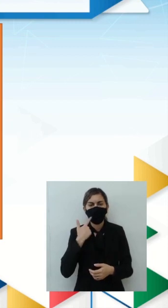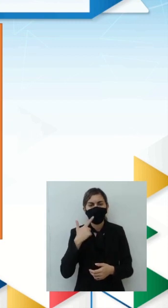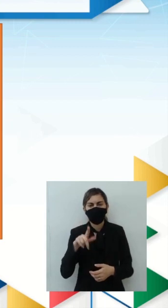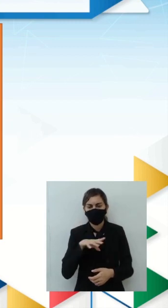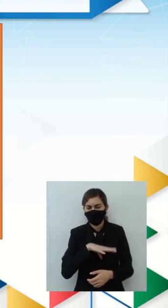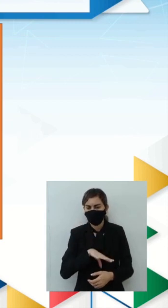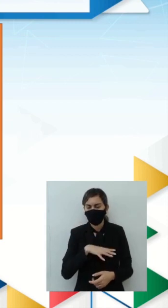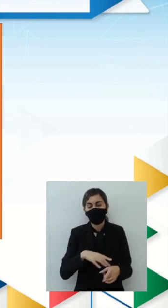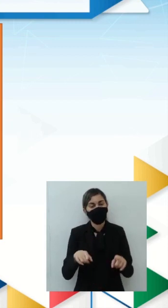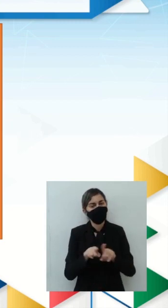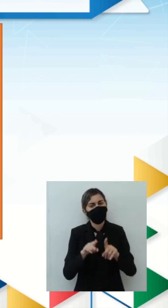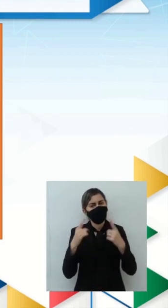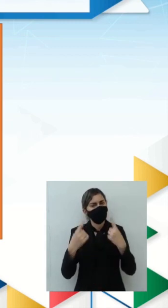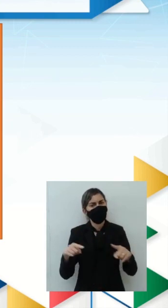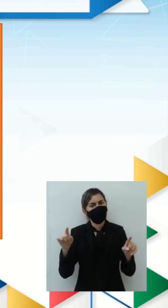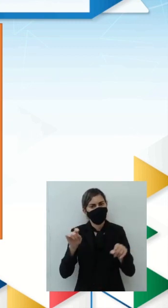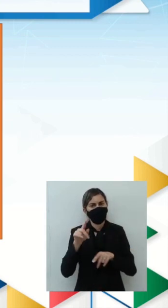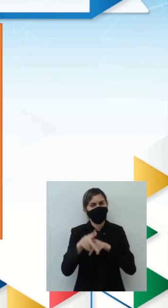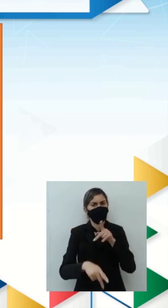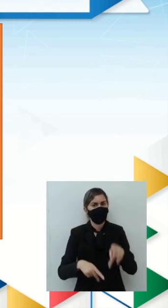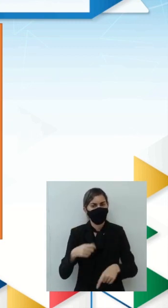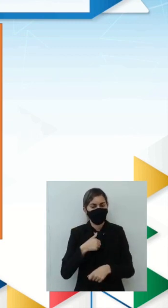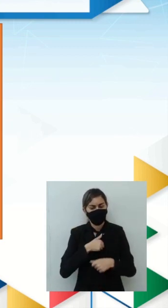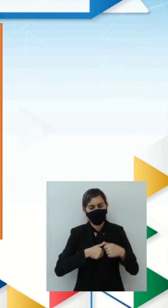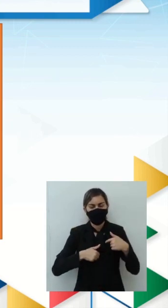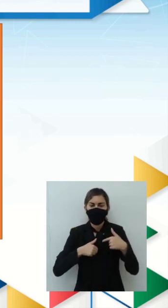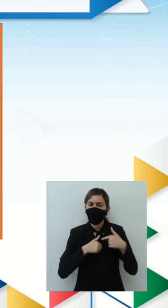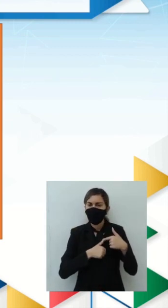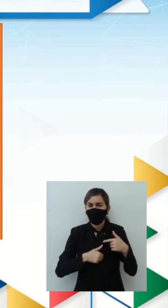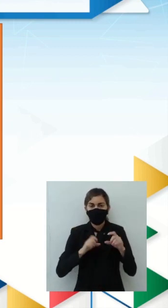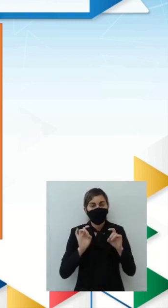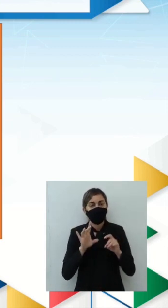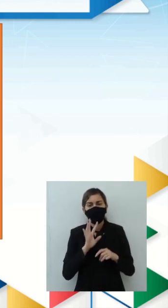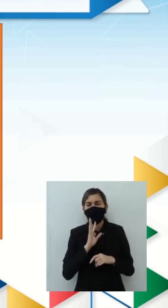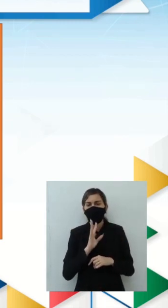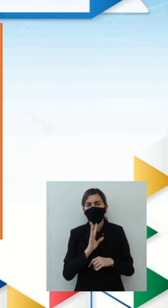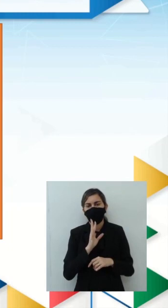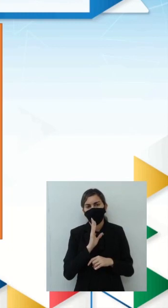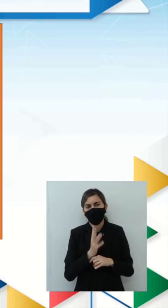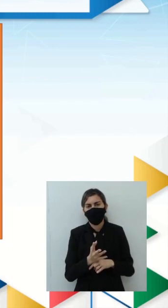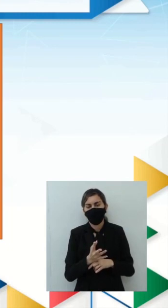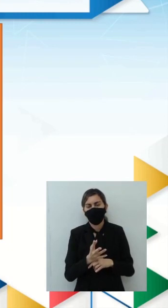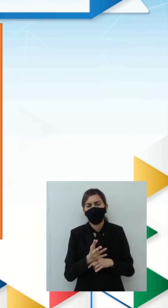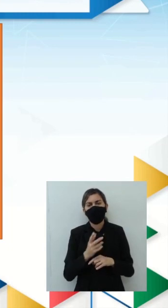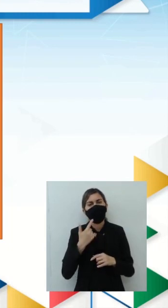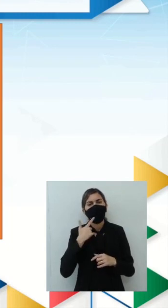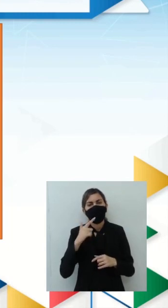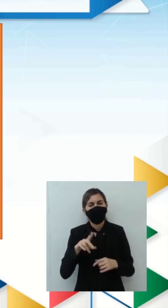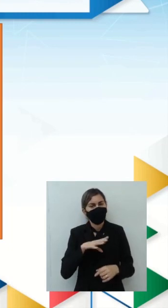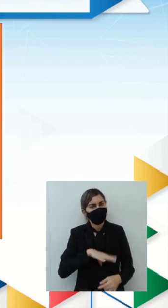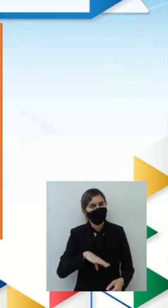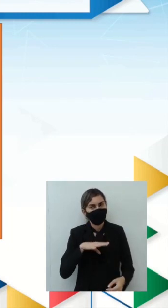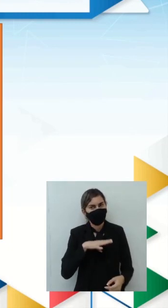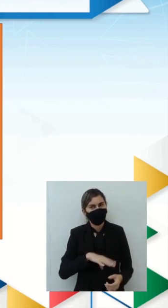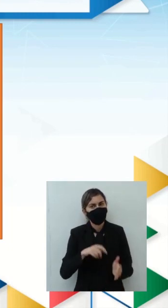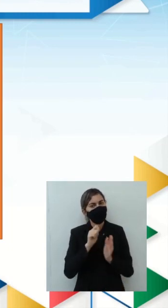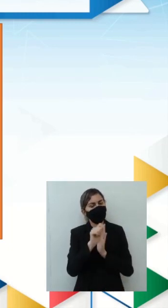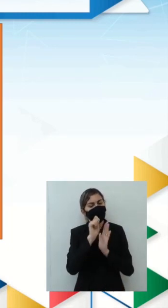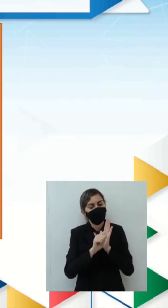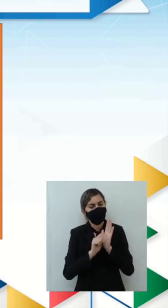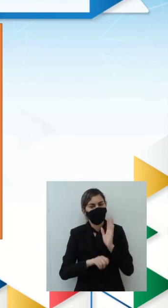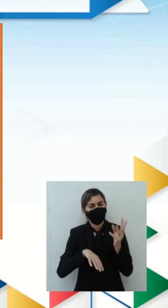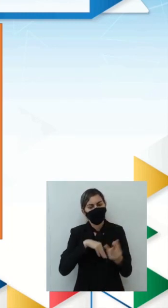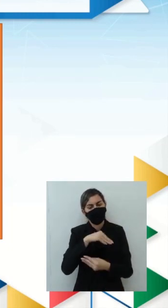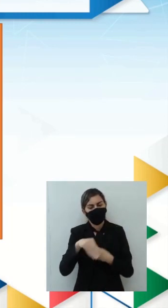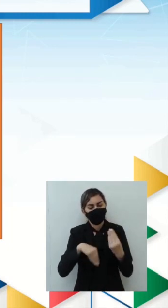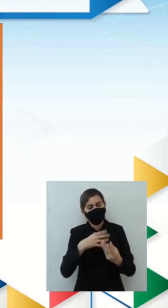e também na música popular. Saudade, só conhecia em galego-português, descreve a